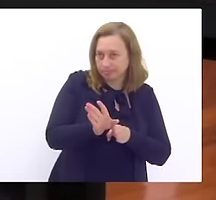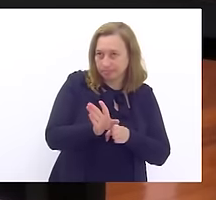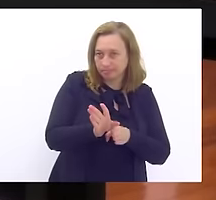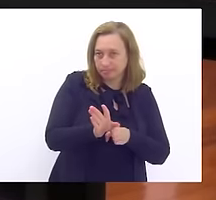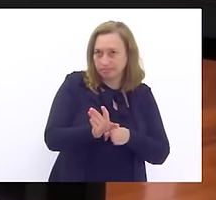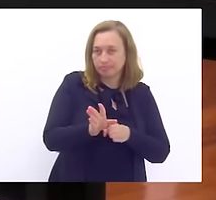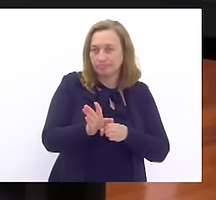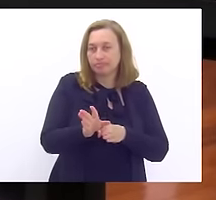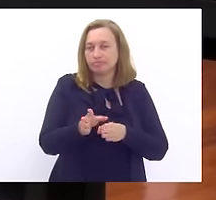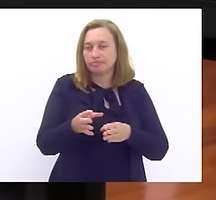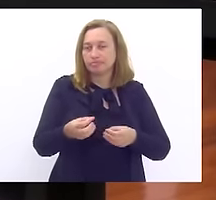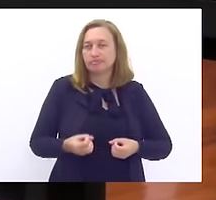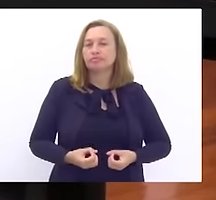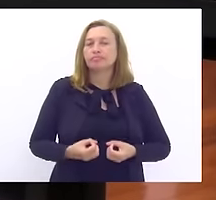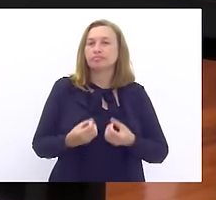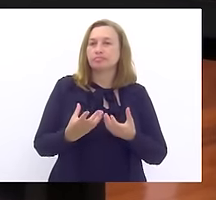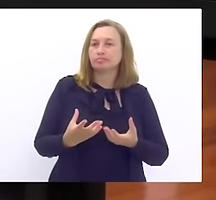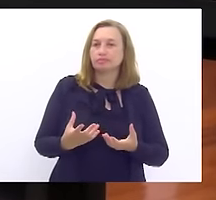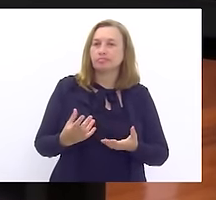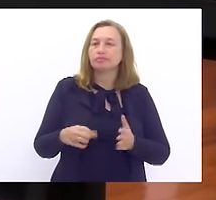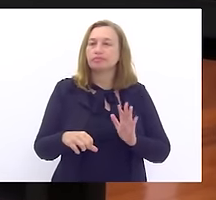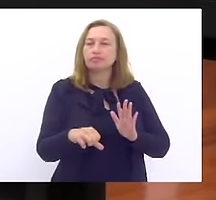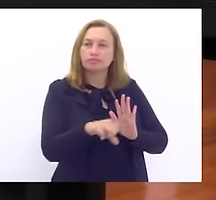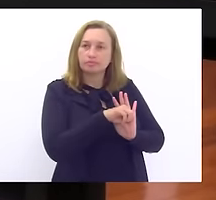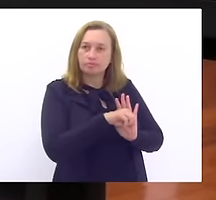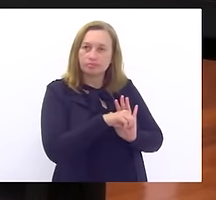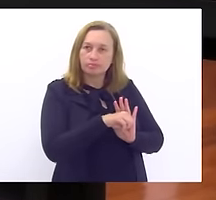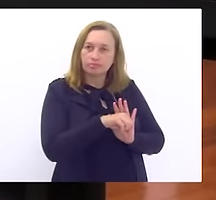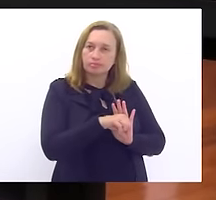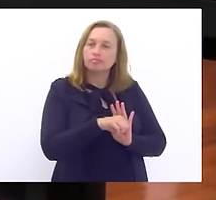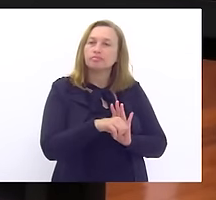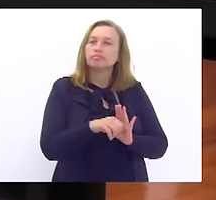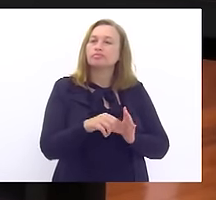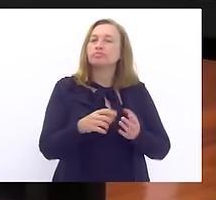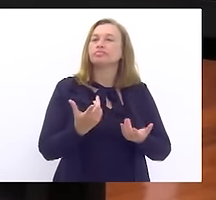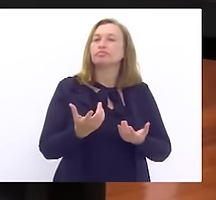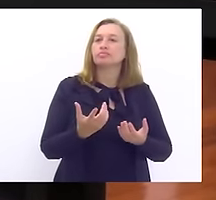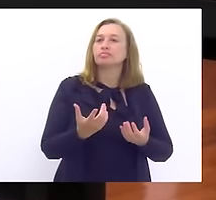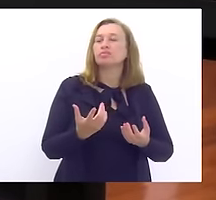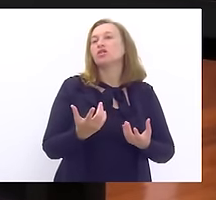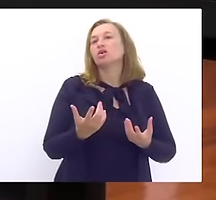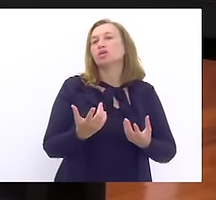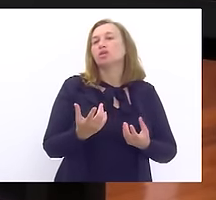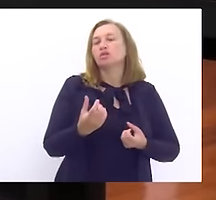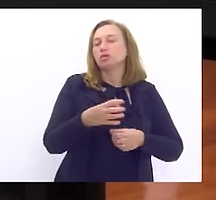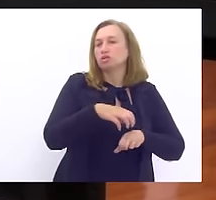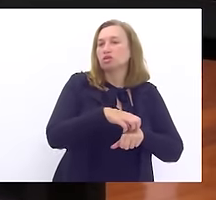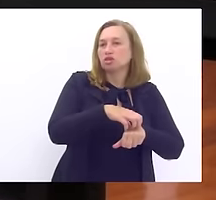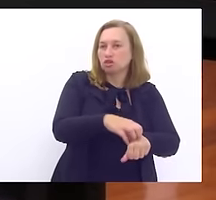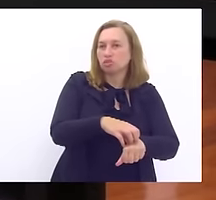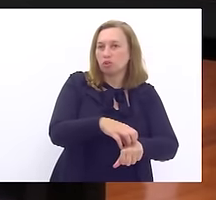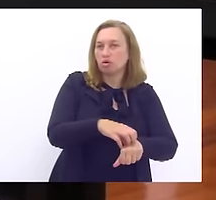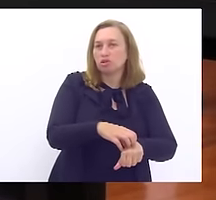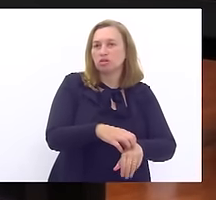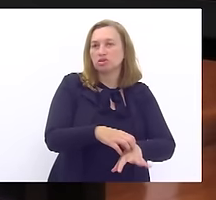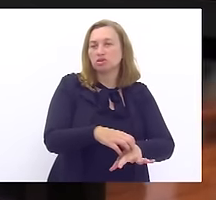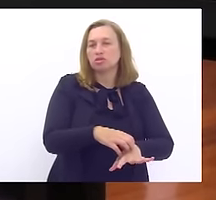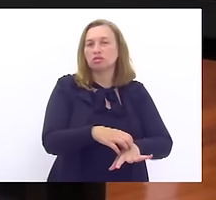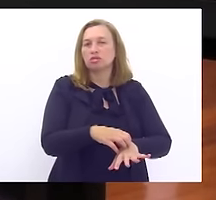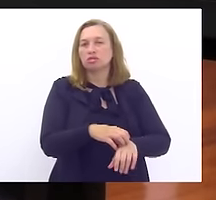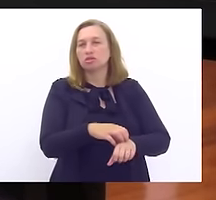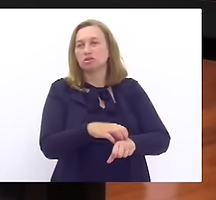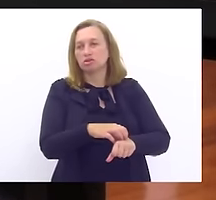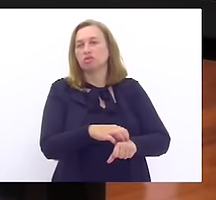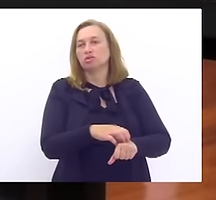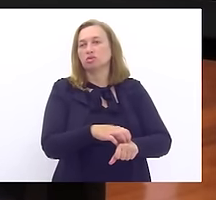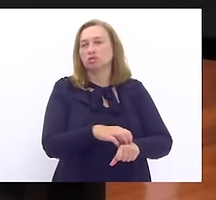nas adoções nas penalidades em frações do transporte de passageiros ou transporte é de trânsito quando nascem ao ver